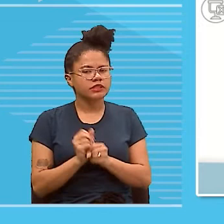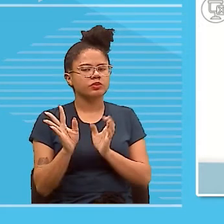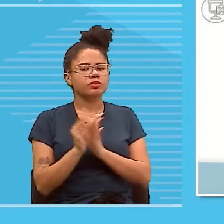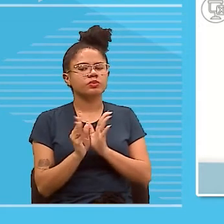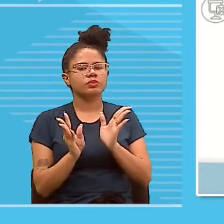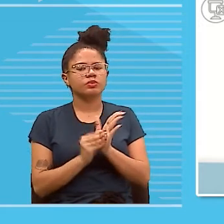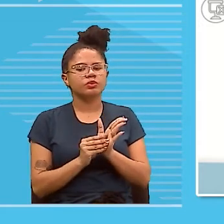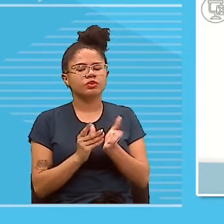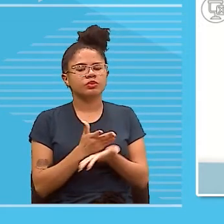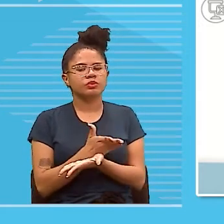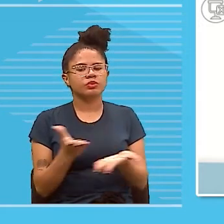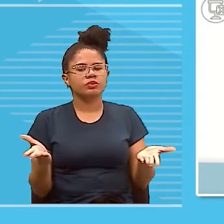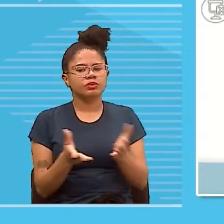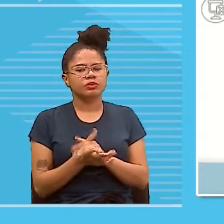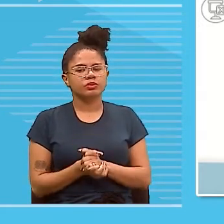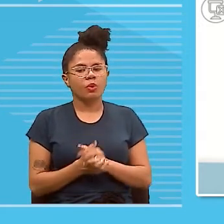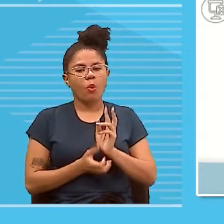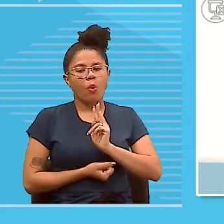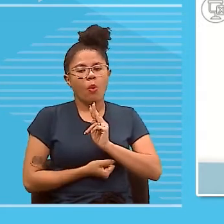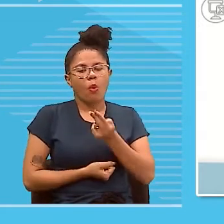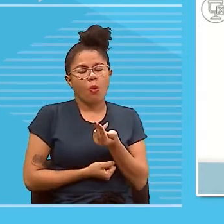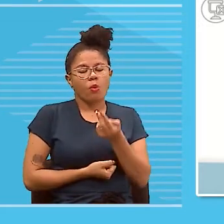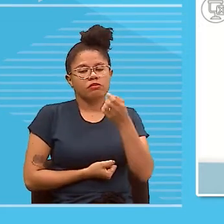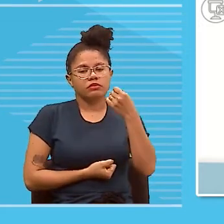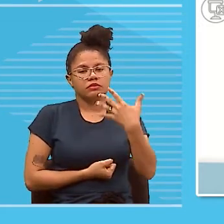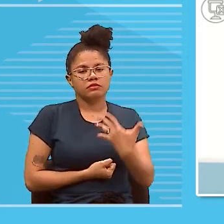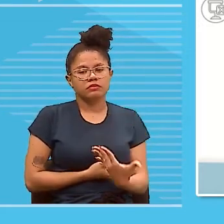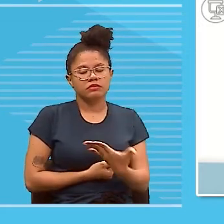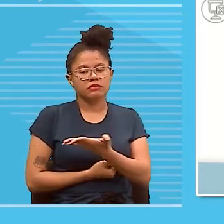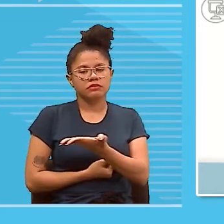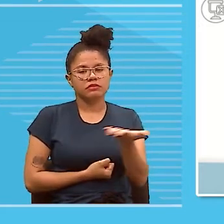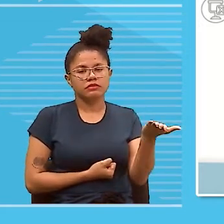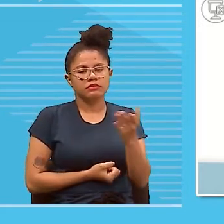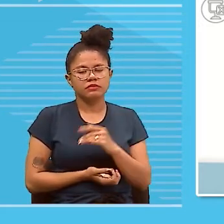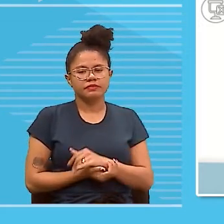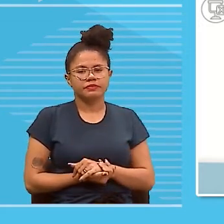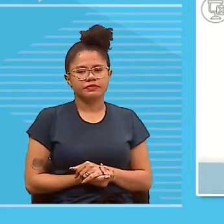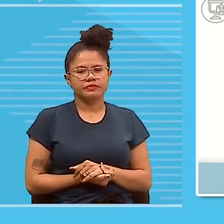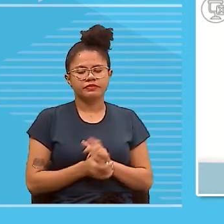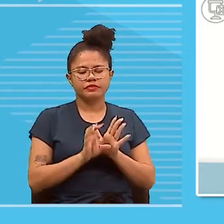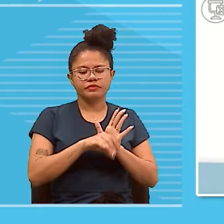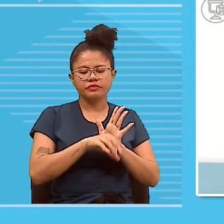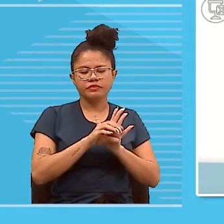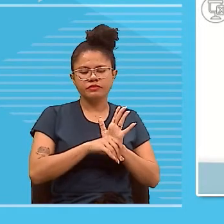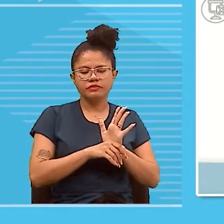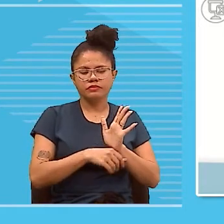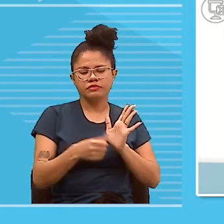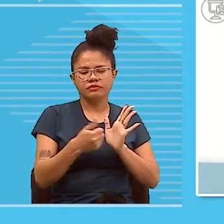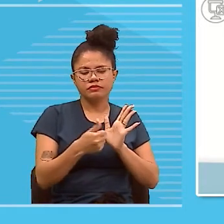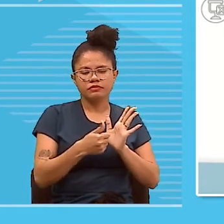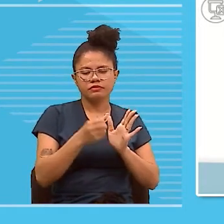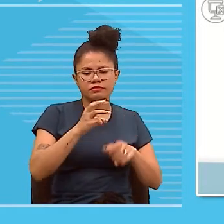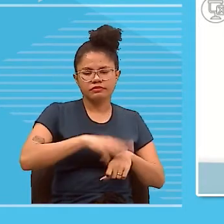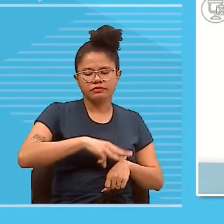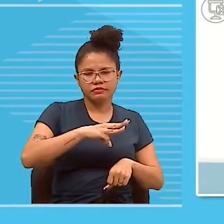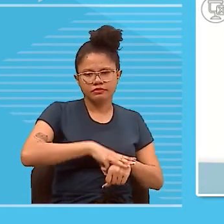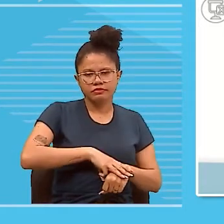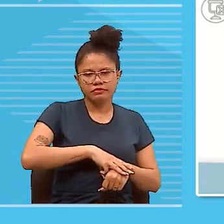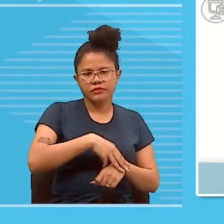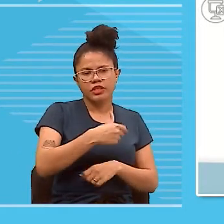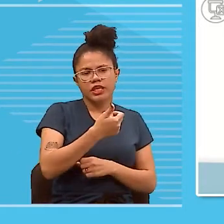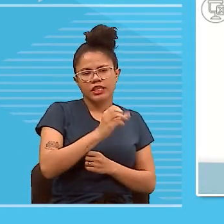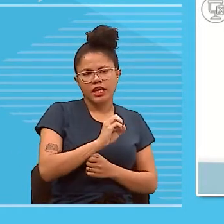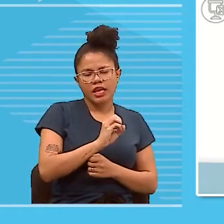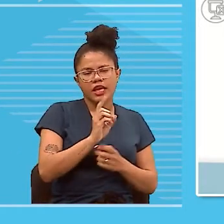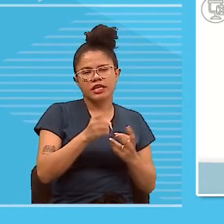conteúdo ou então falaria da parte teórica nos primeiros minutos né 10